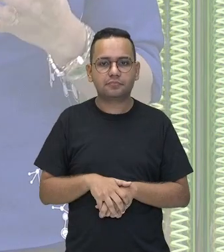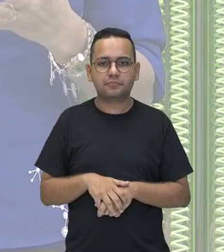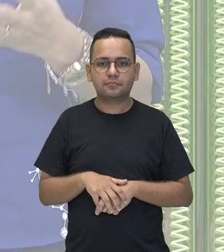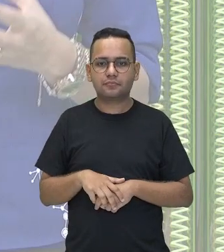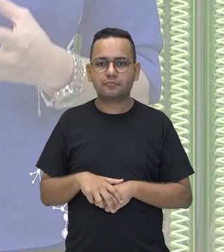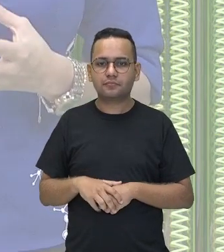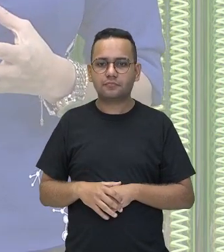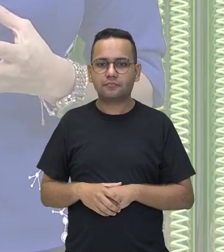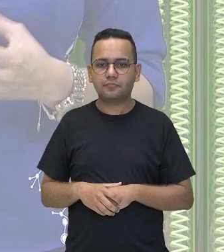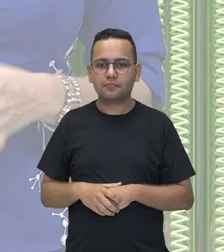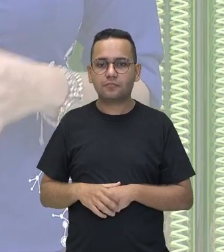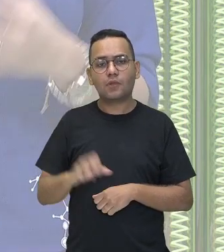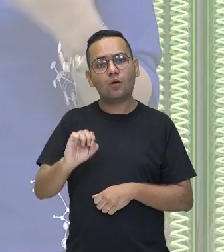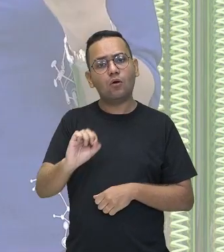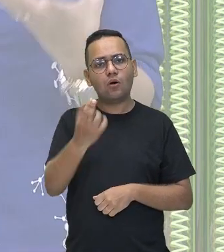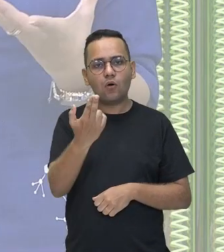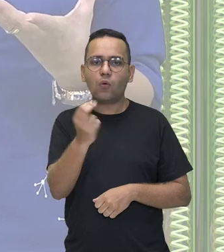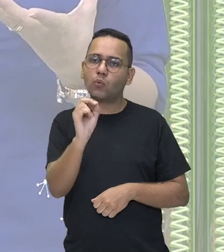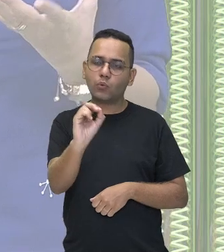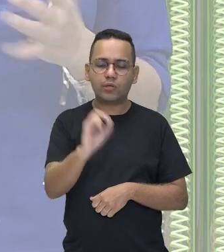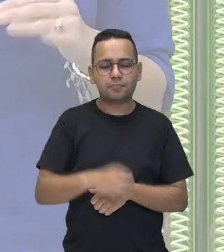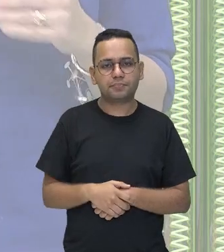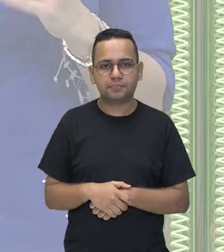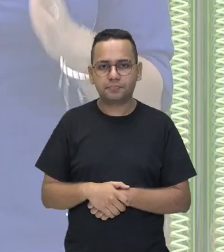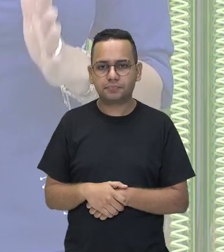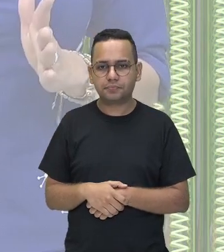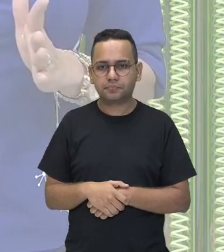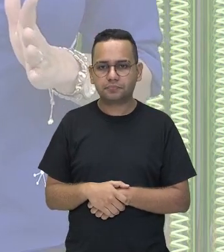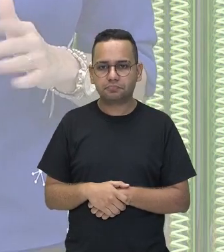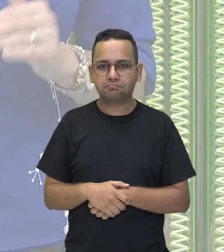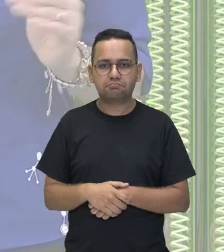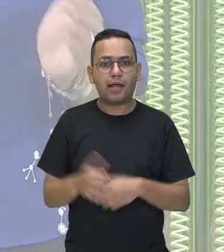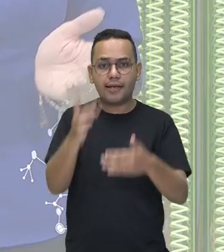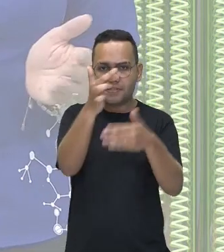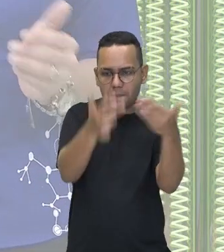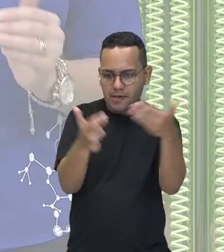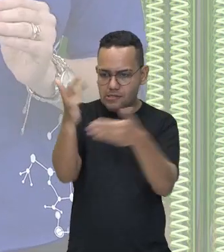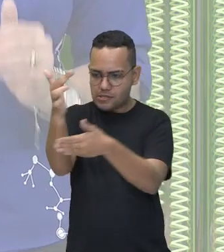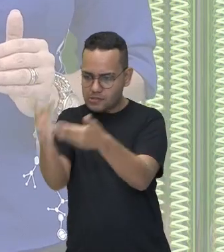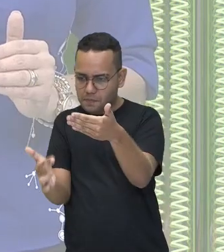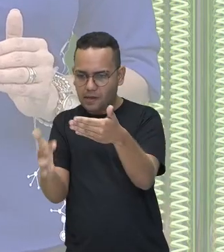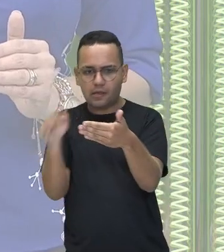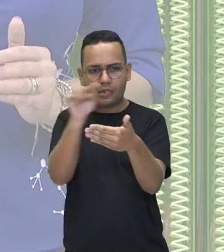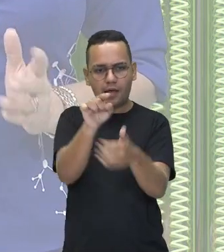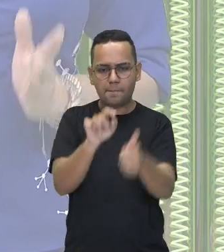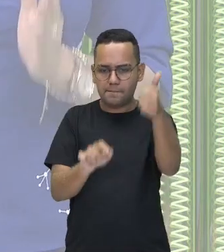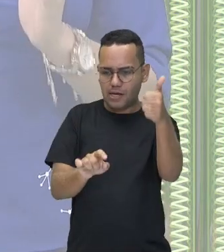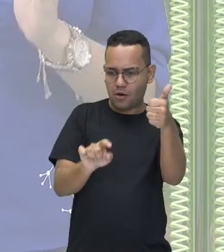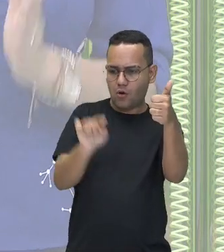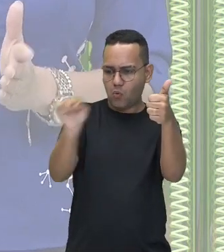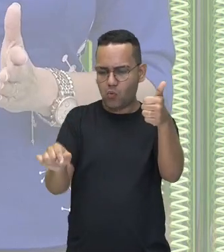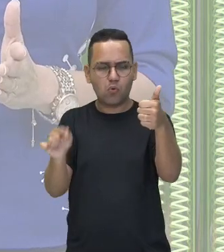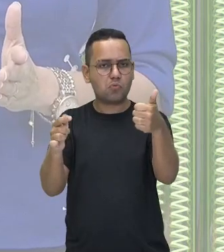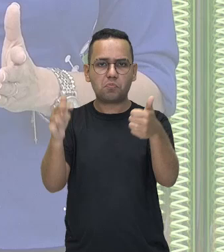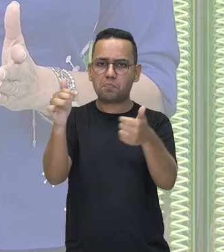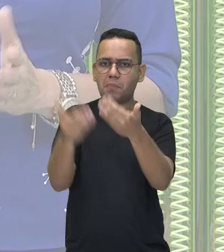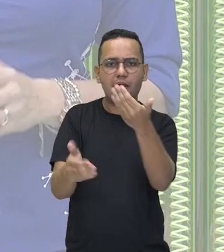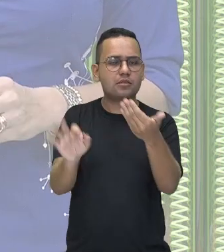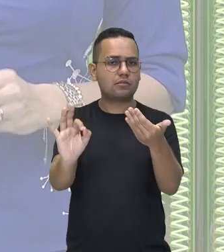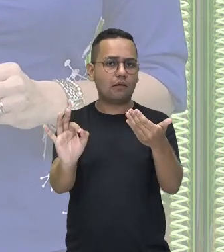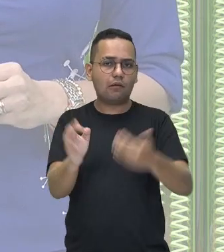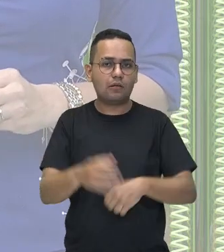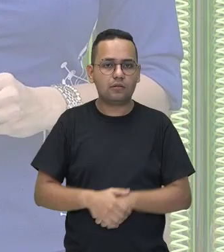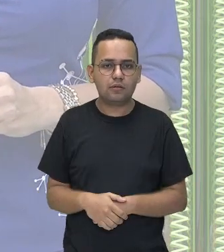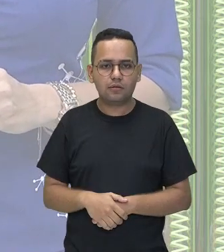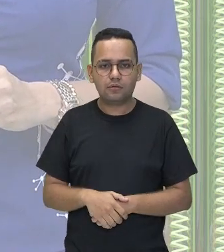dois, um é beneficiado e o outro tanto faz, não é prejudicado e nem beneficiado. Então, quando isso